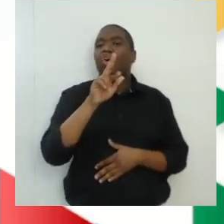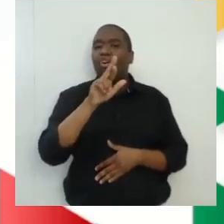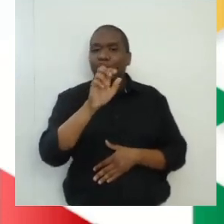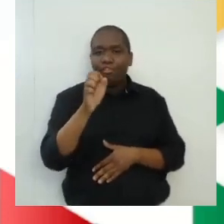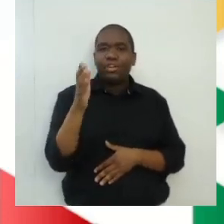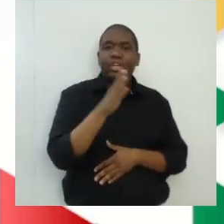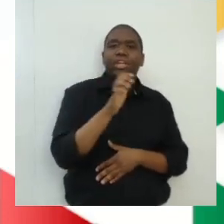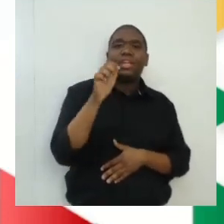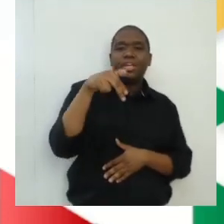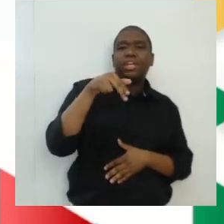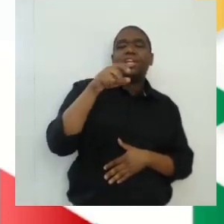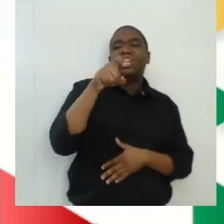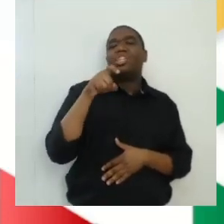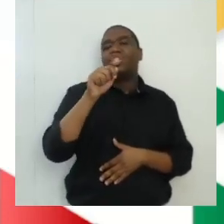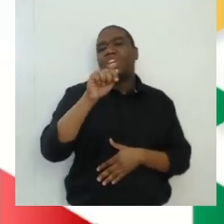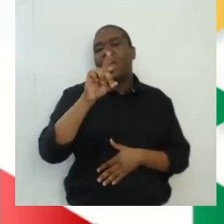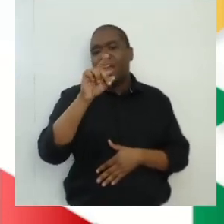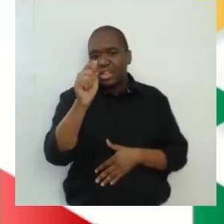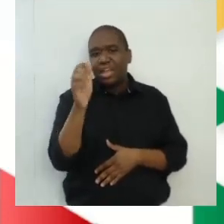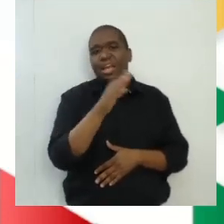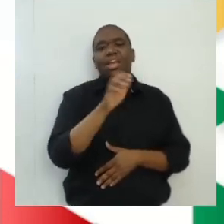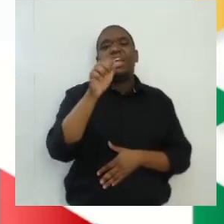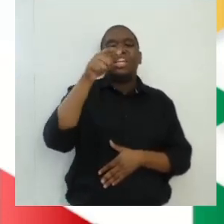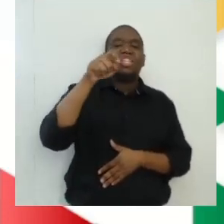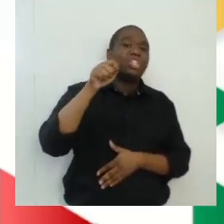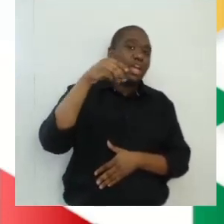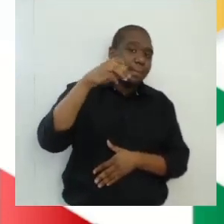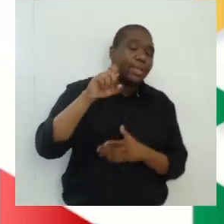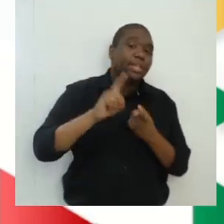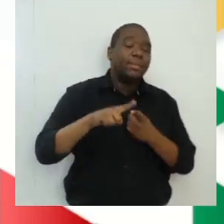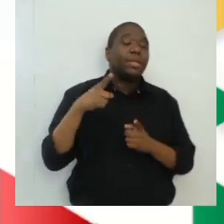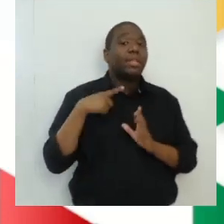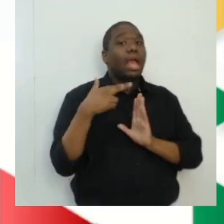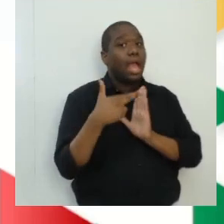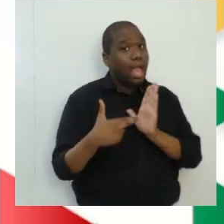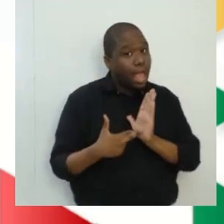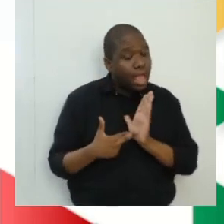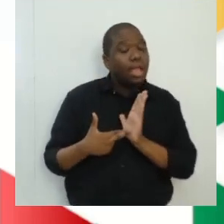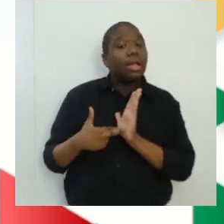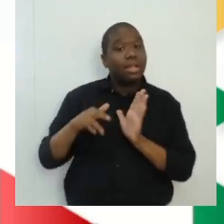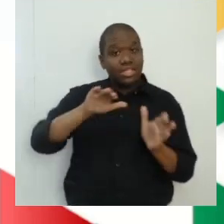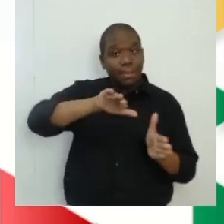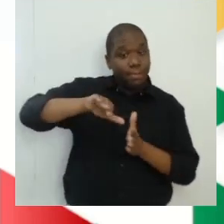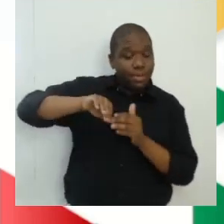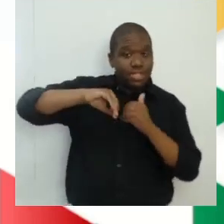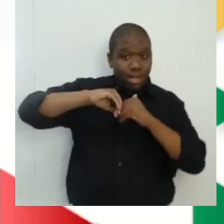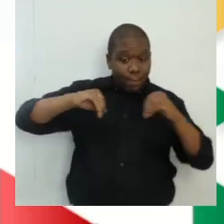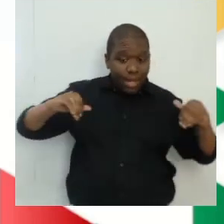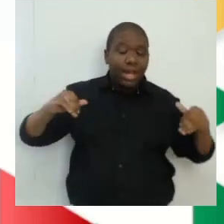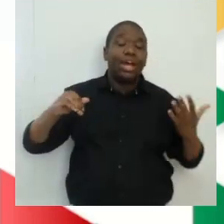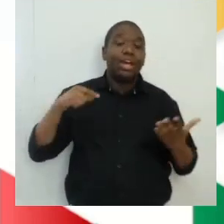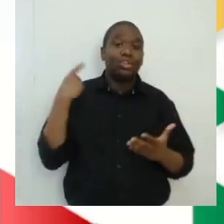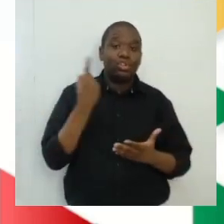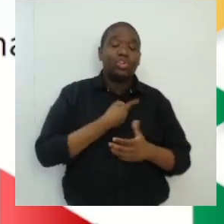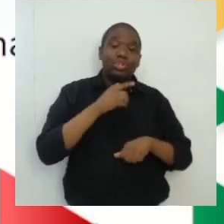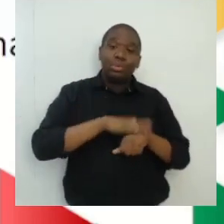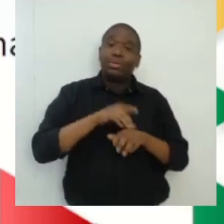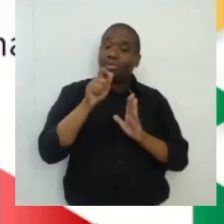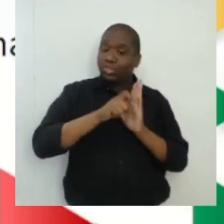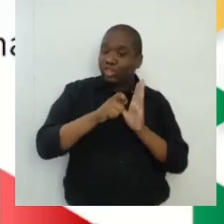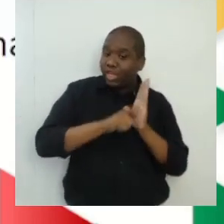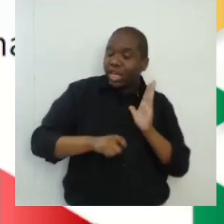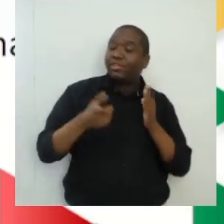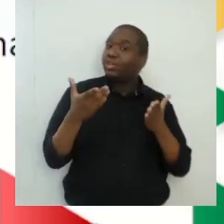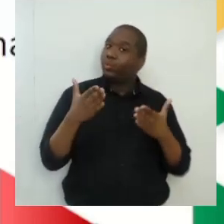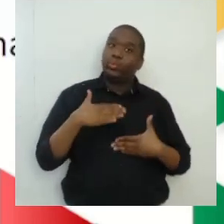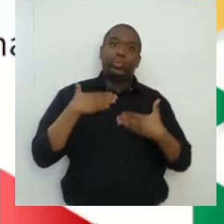enxame. E não esquece da exceção, tá? As exceções a regras é o que mais pegam a gente na hora da escrita. É incrível